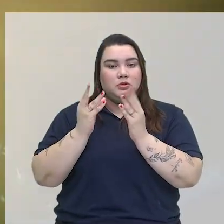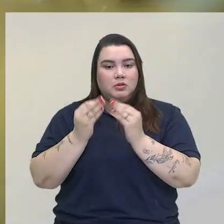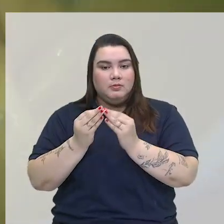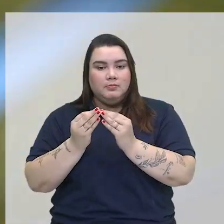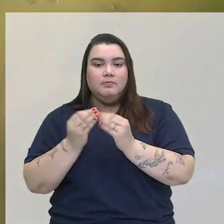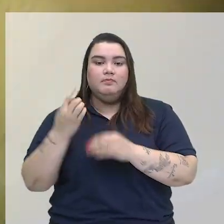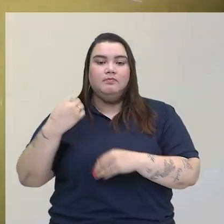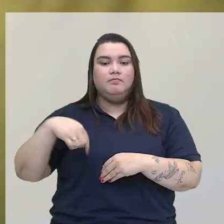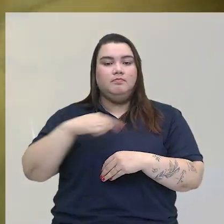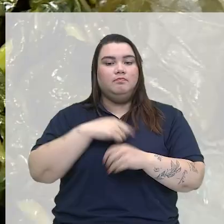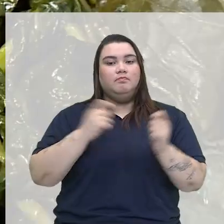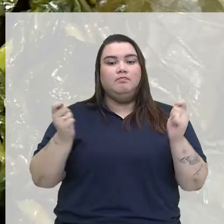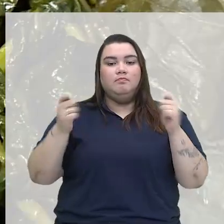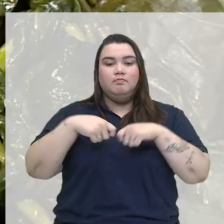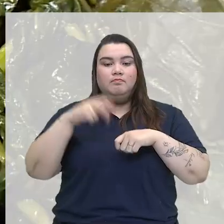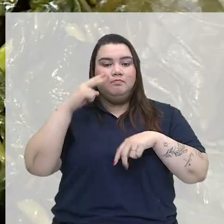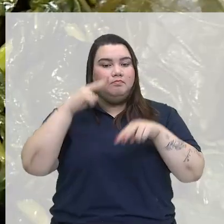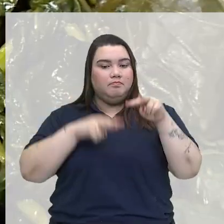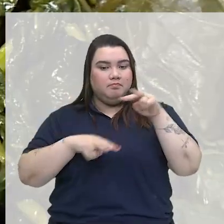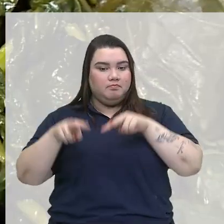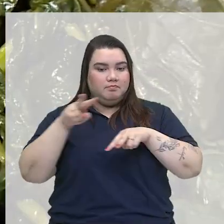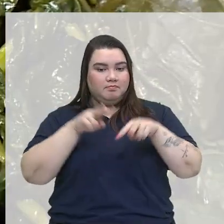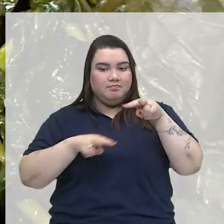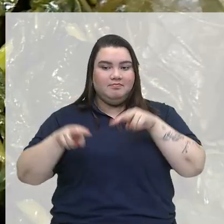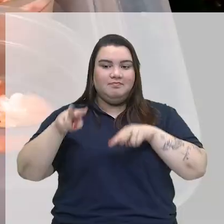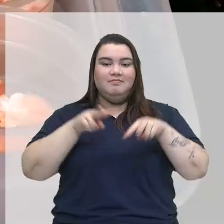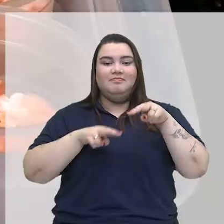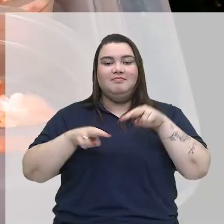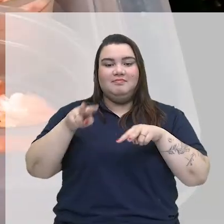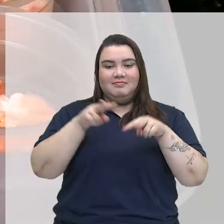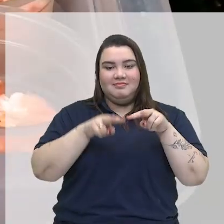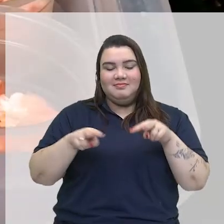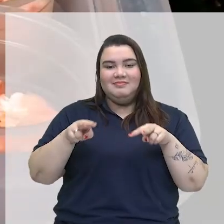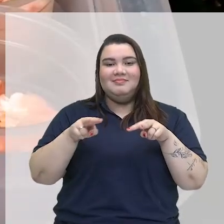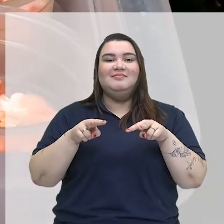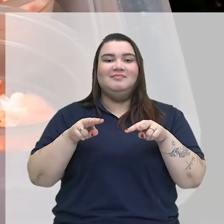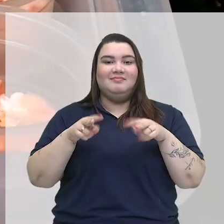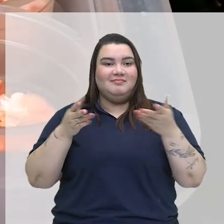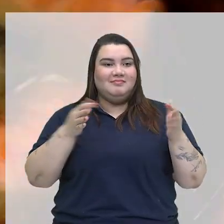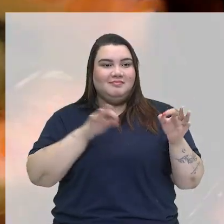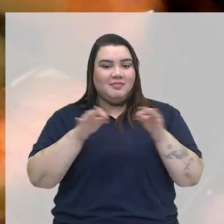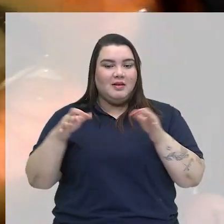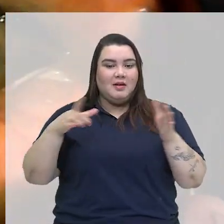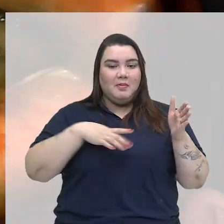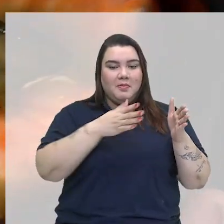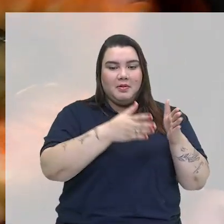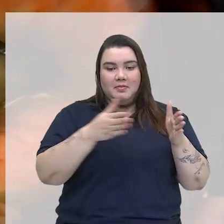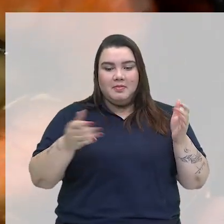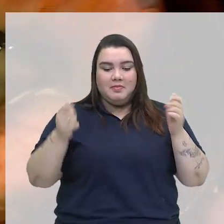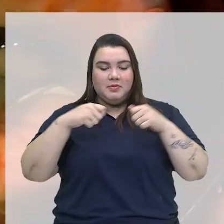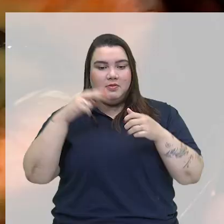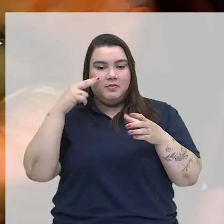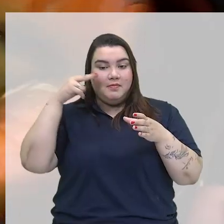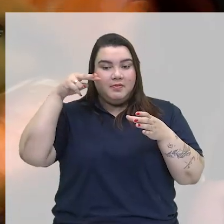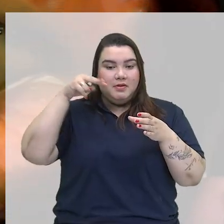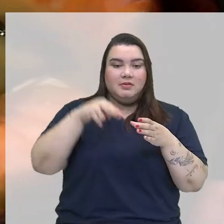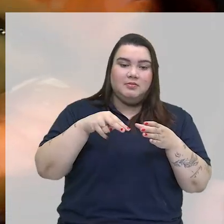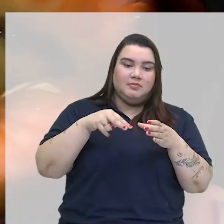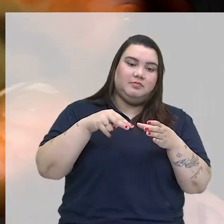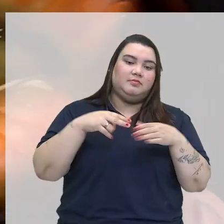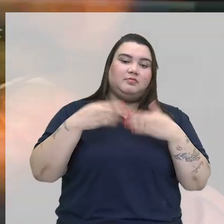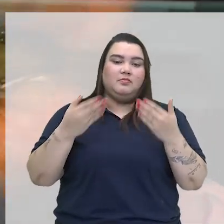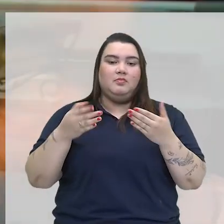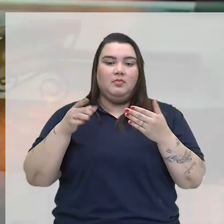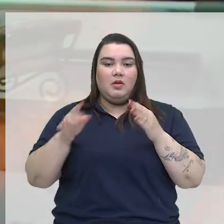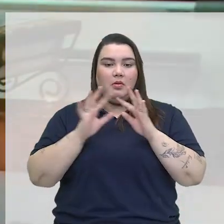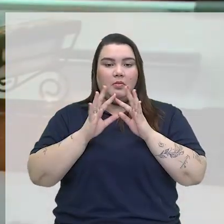gente consegue visualizar as fases. Fase é aquilo que a gente vê. E aqui o tacacá é uma